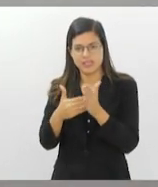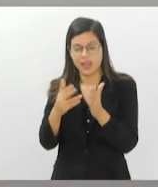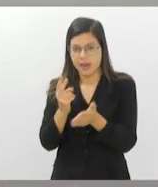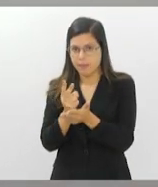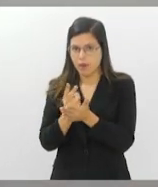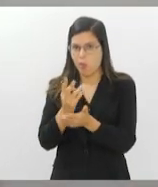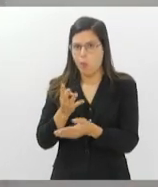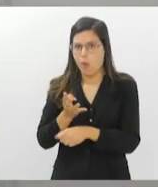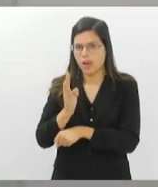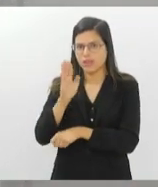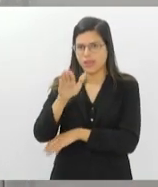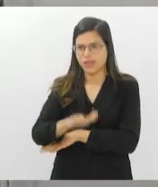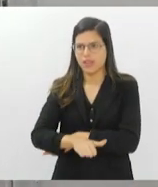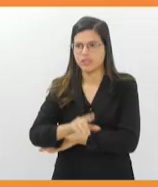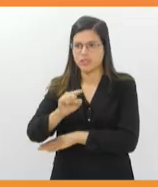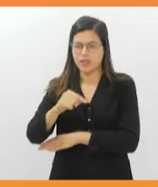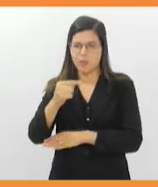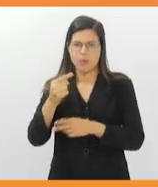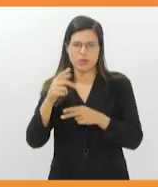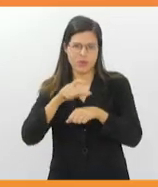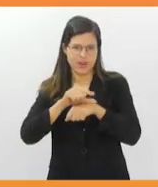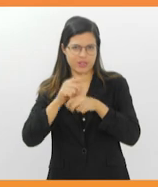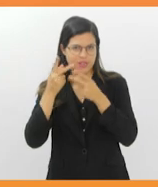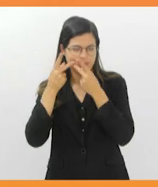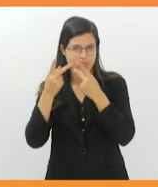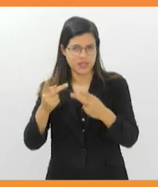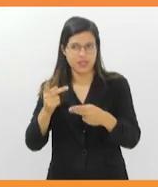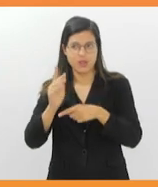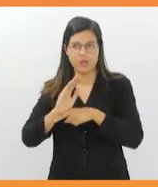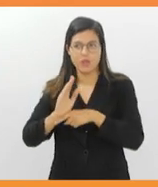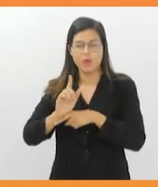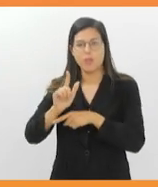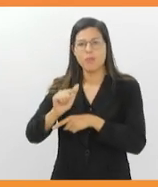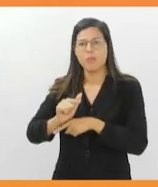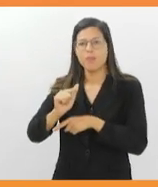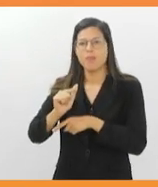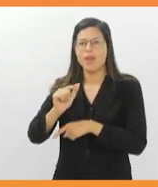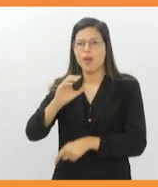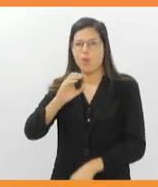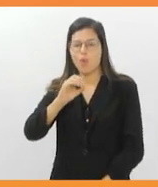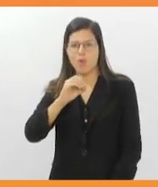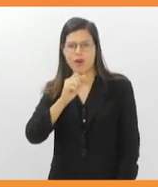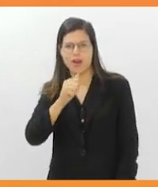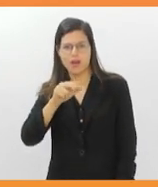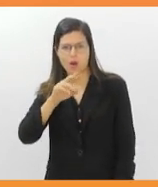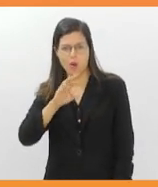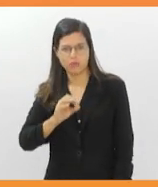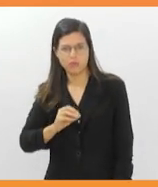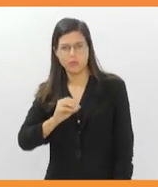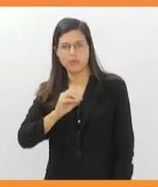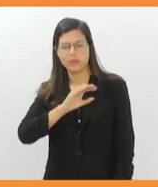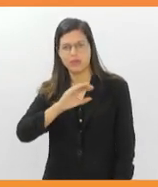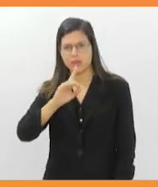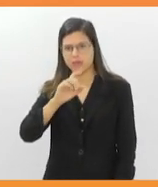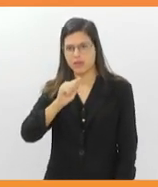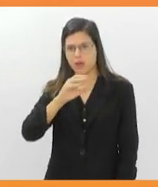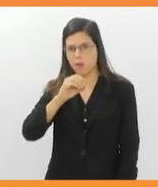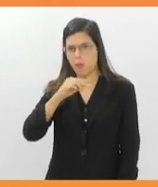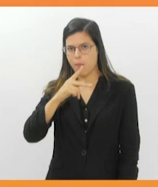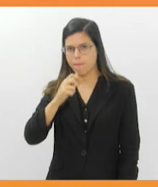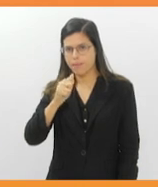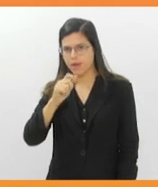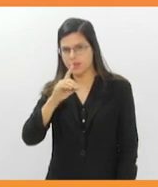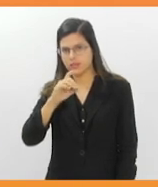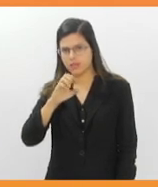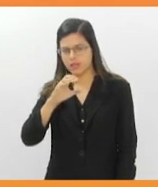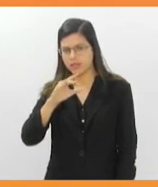16h, após o horário de visitas. O filme em cartaz é o Alto da Compadecida este mês, reforçando a importância do cinema nacional.